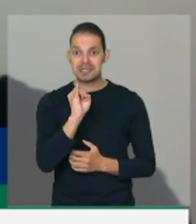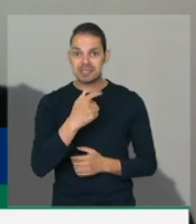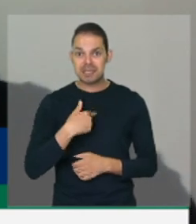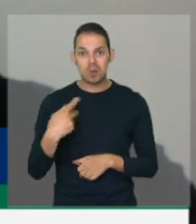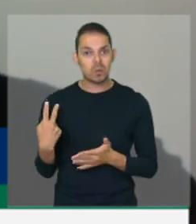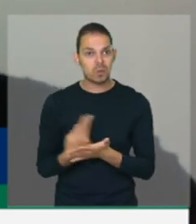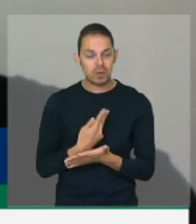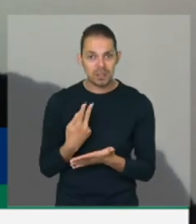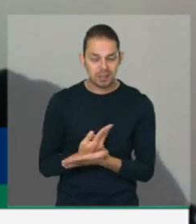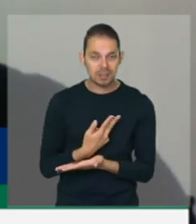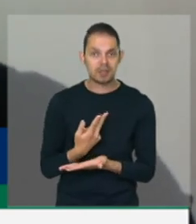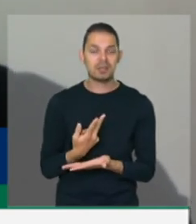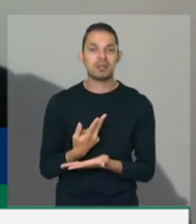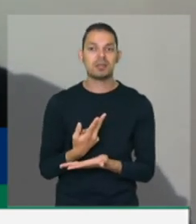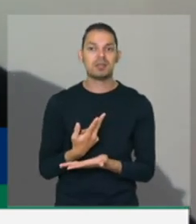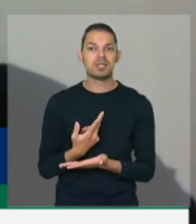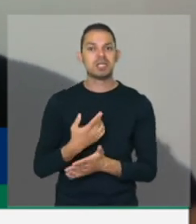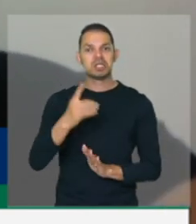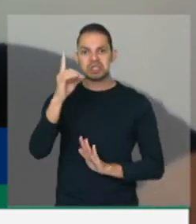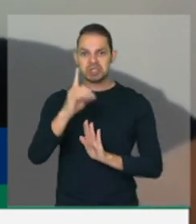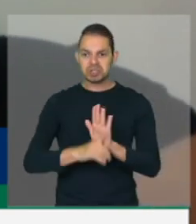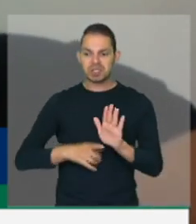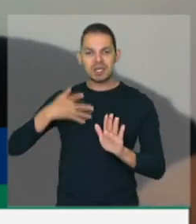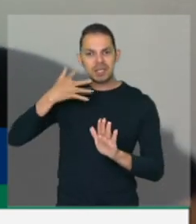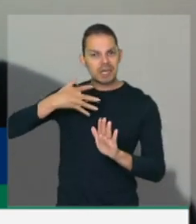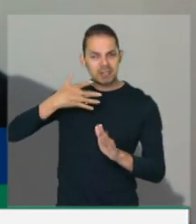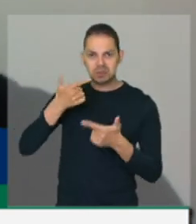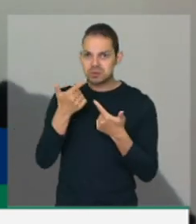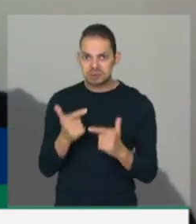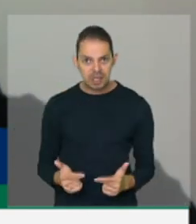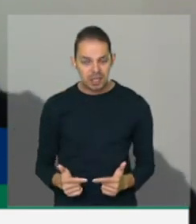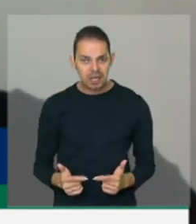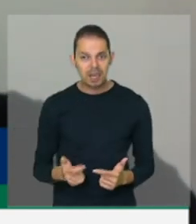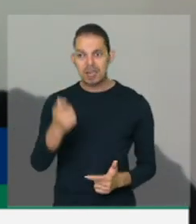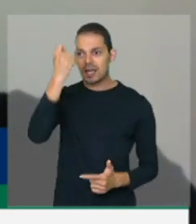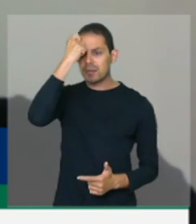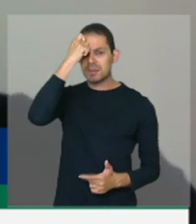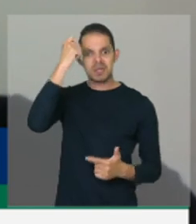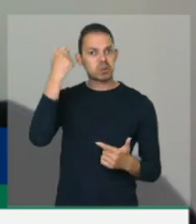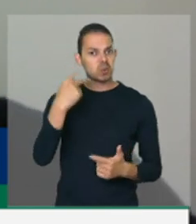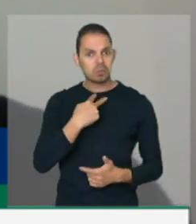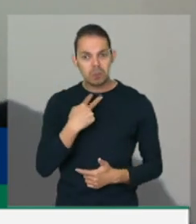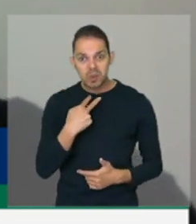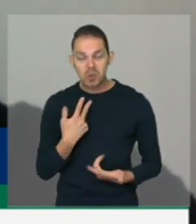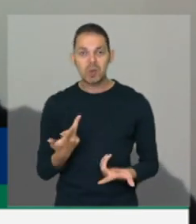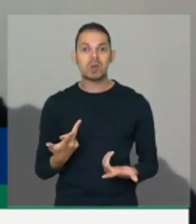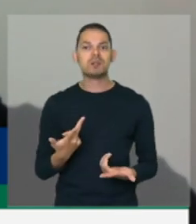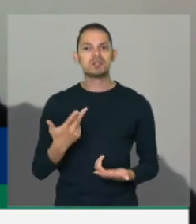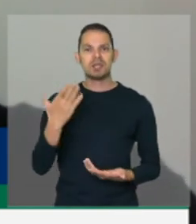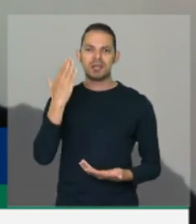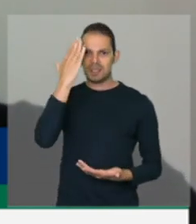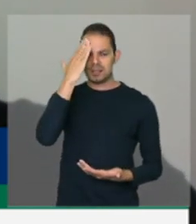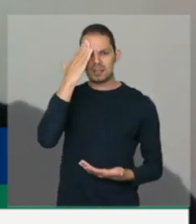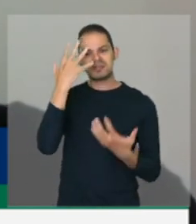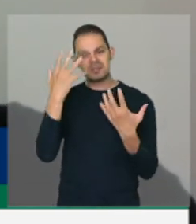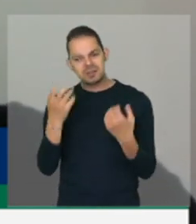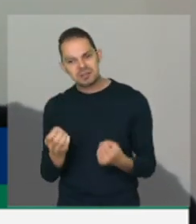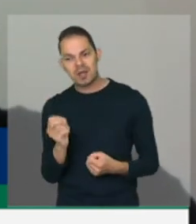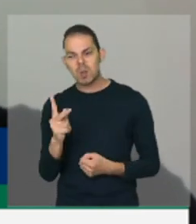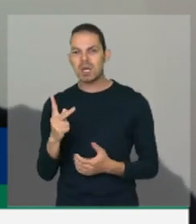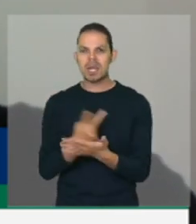equivoquei e não tenho direito à fala, o direito ao arrependimento, o direito ao reconhecimento